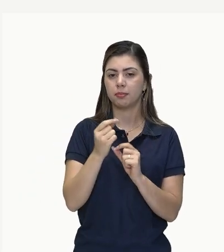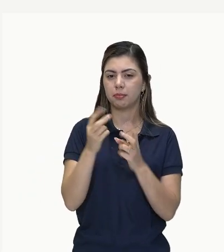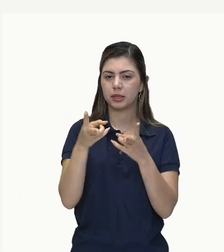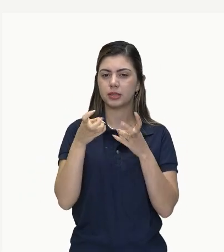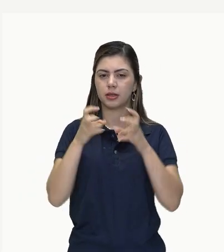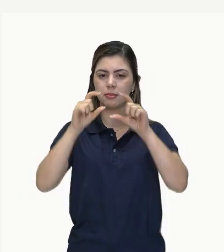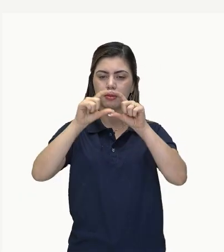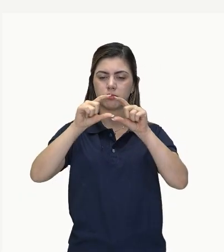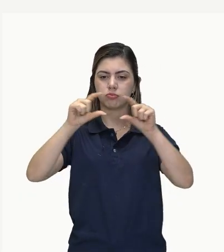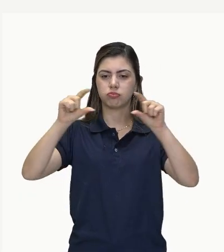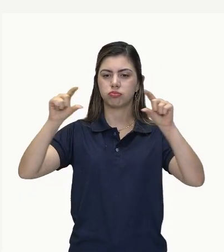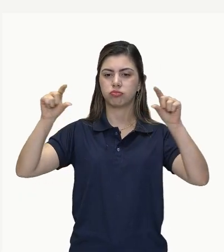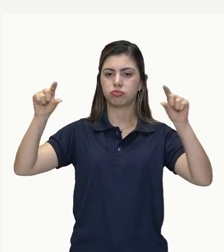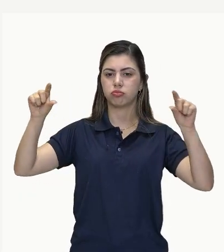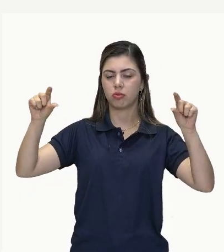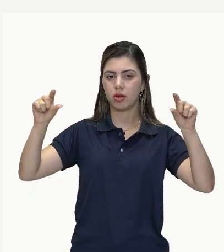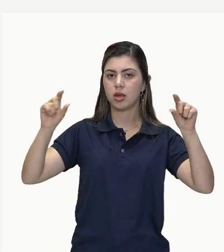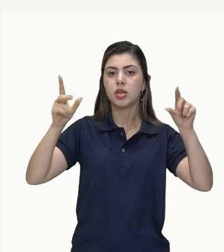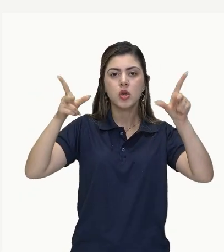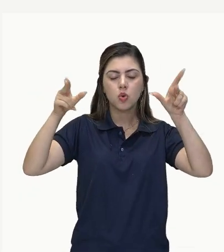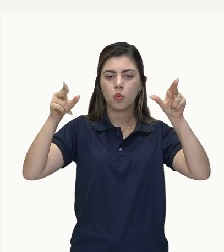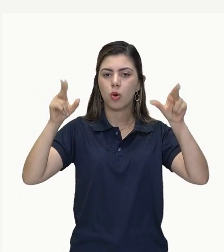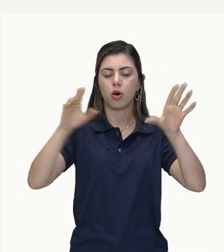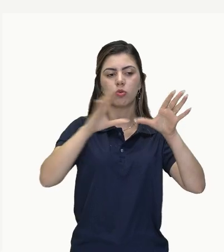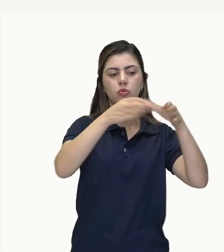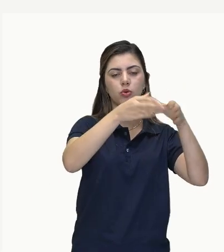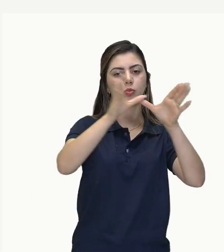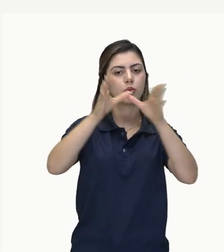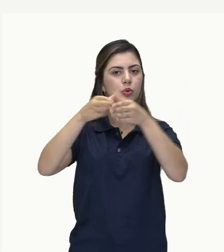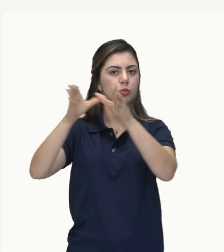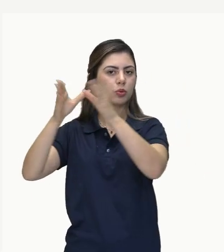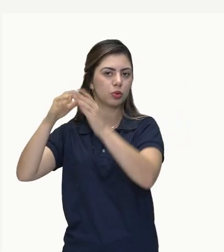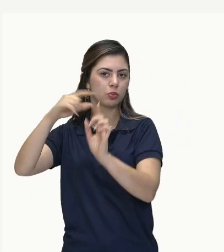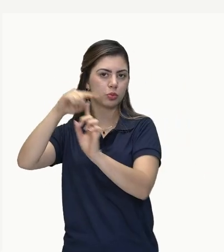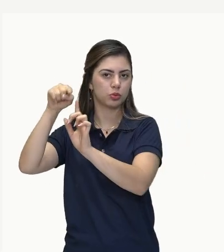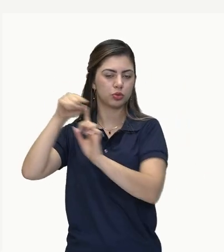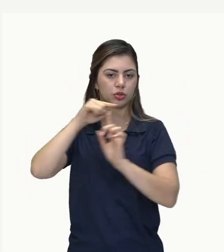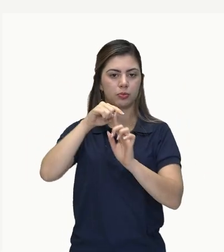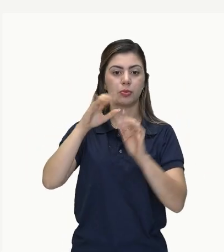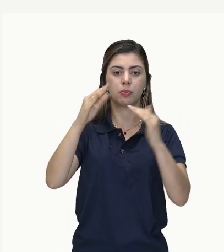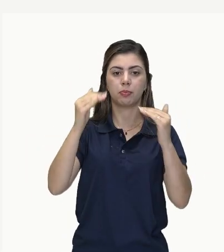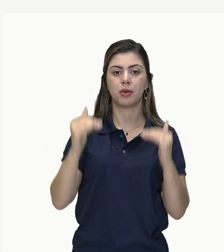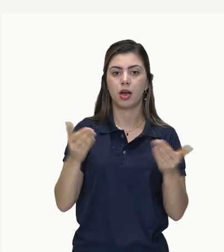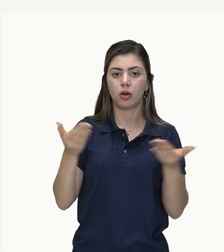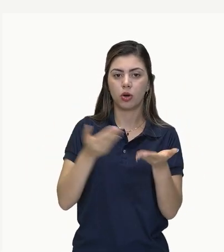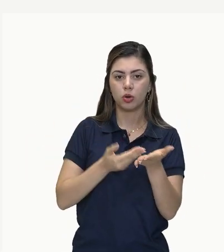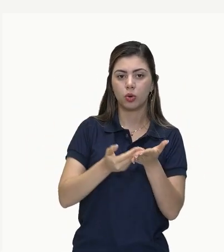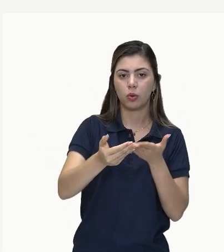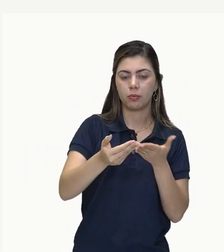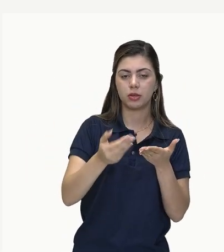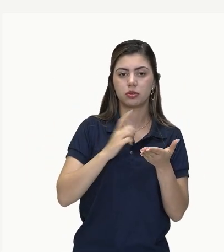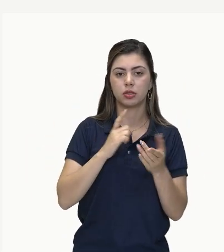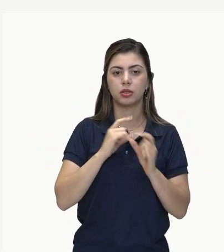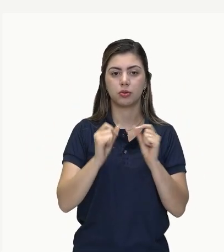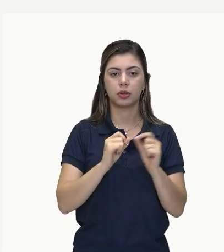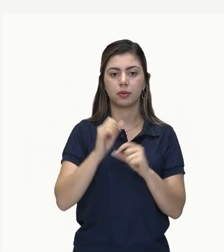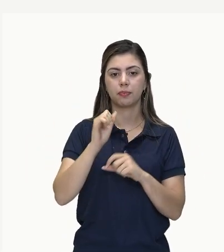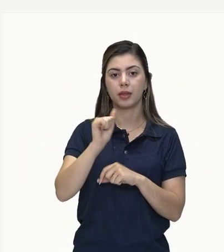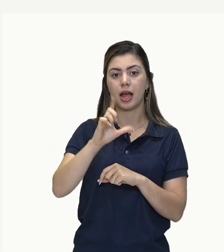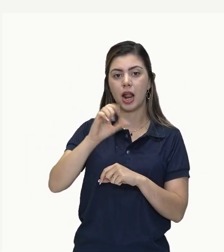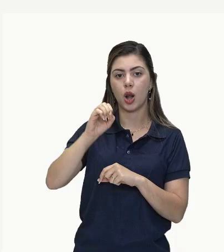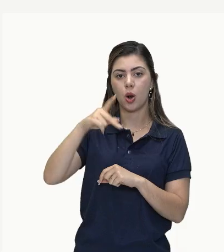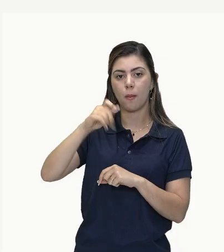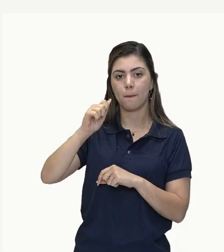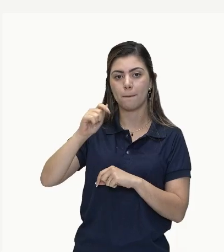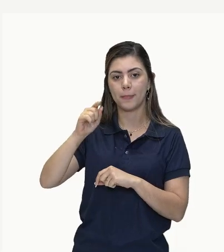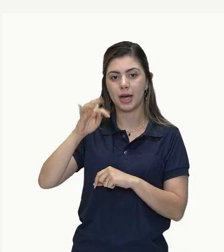todas as espécies aqui que intercruzam. O início da especiação, na alopátrica, acontece uma